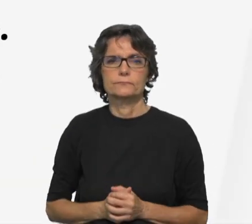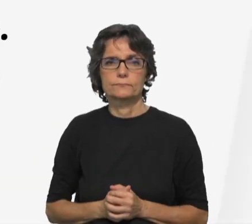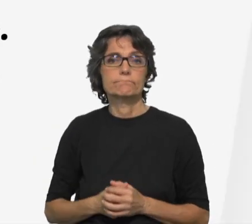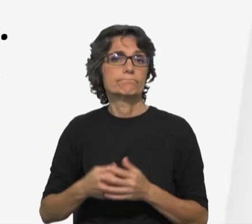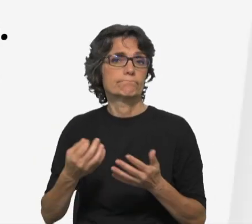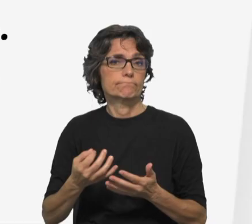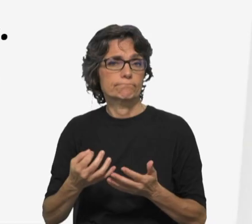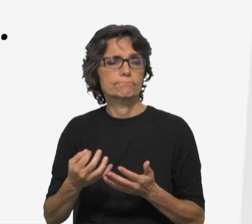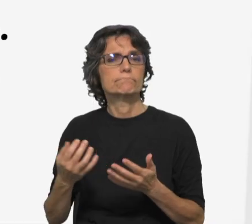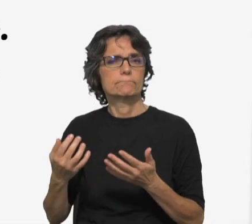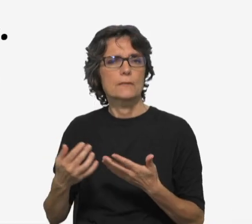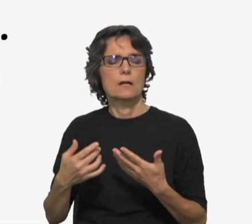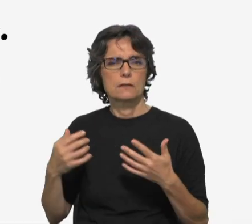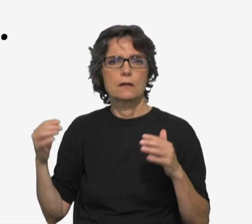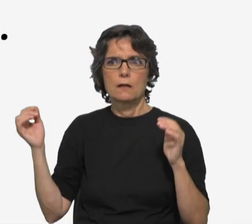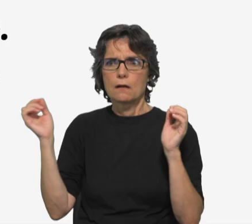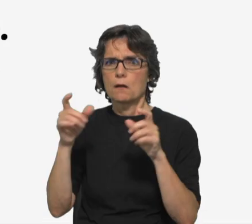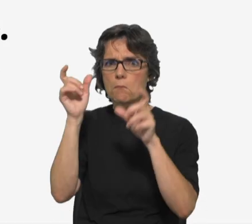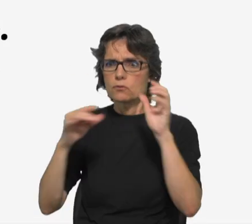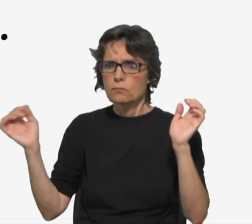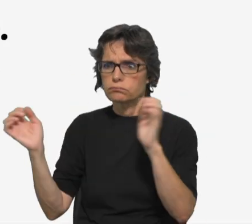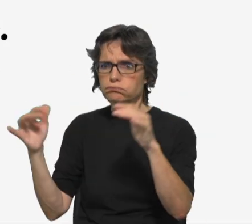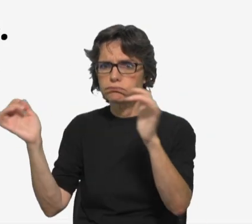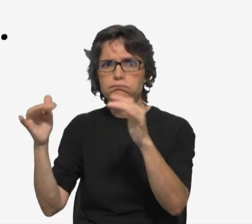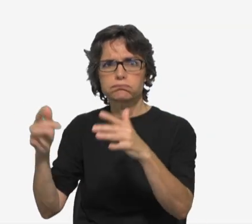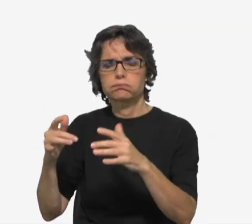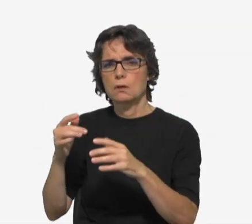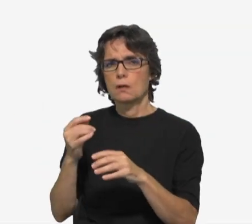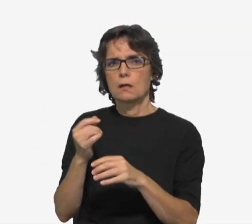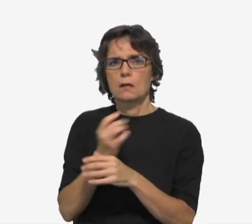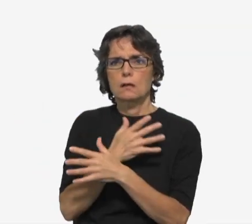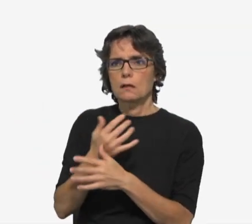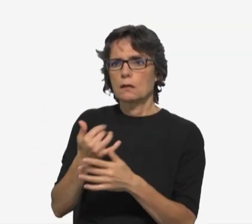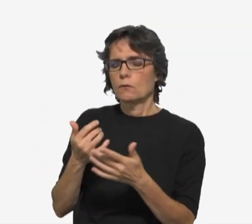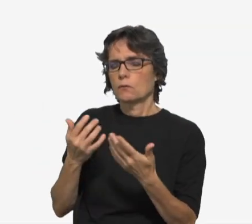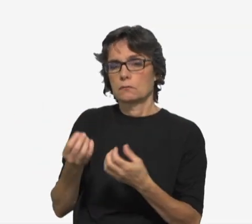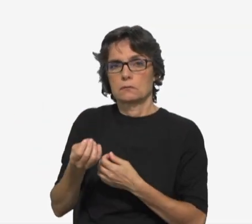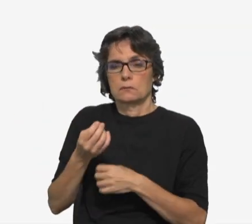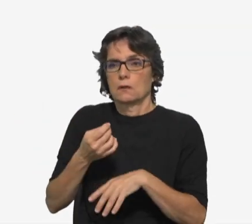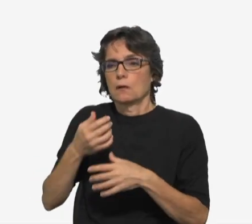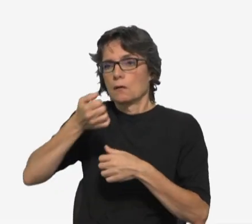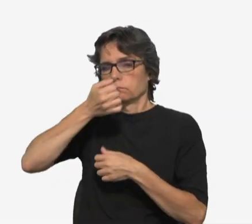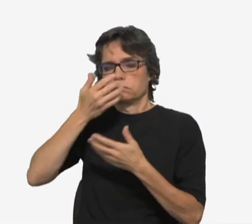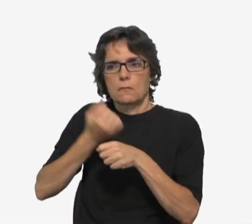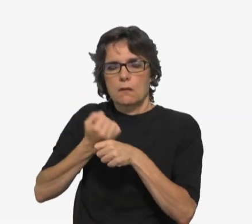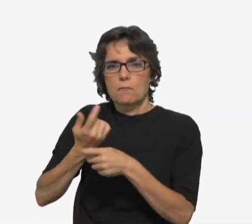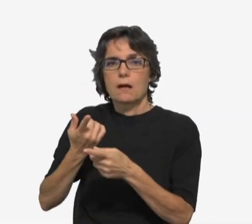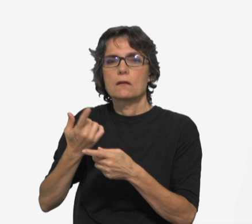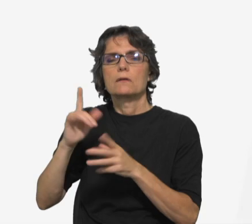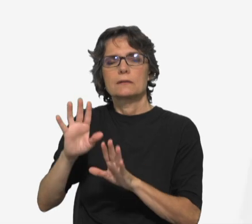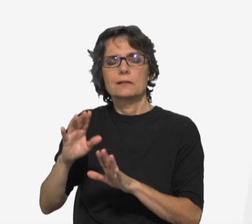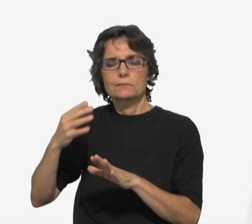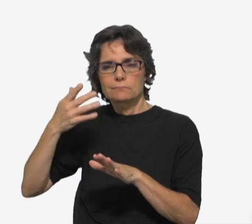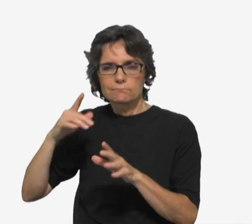facto, havia sempre tanta gente a chegar e a partir que eles nem tinham tempo de comer. Partiram então de barco para um